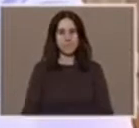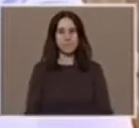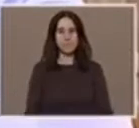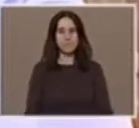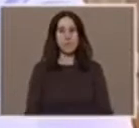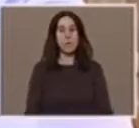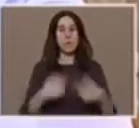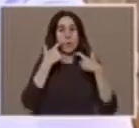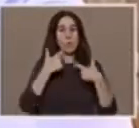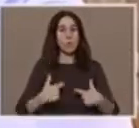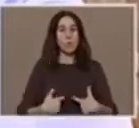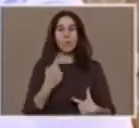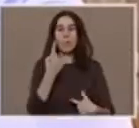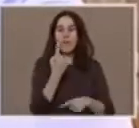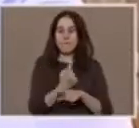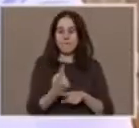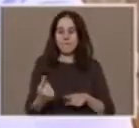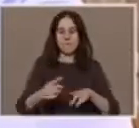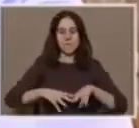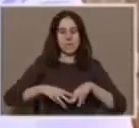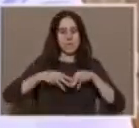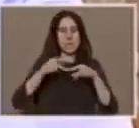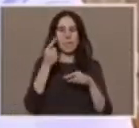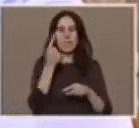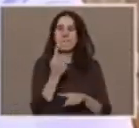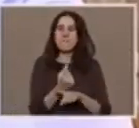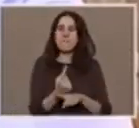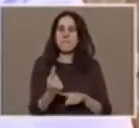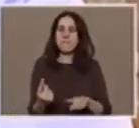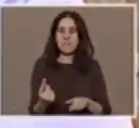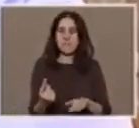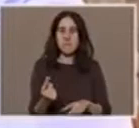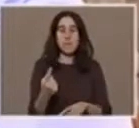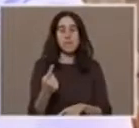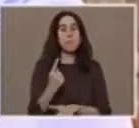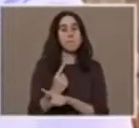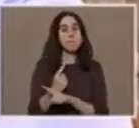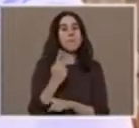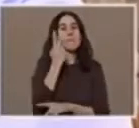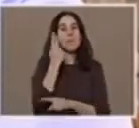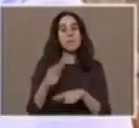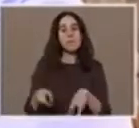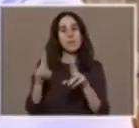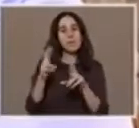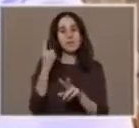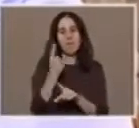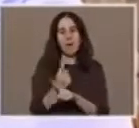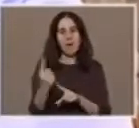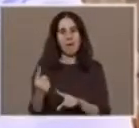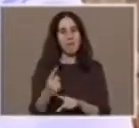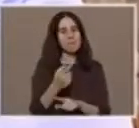só corpo e um só espírito, como existe uma só esperança na vida a que fostes